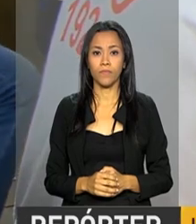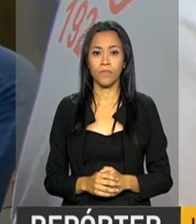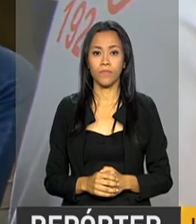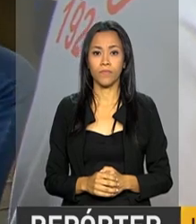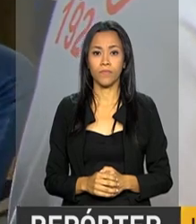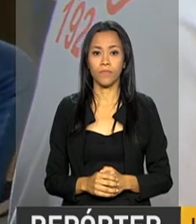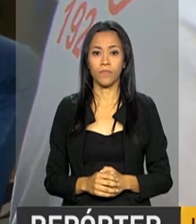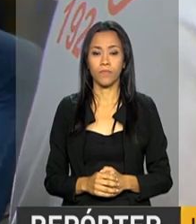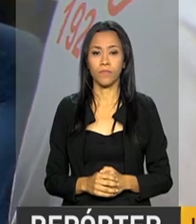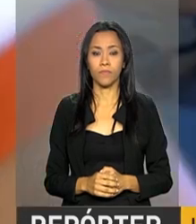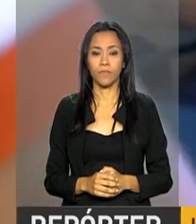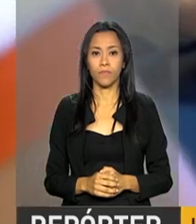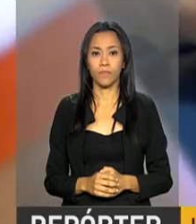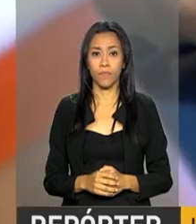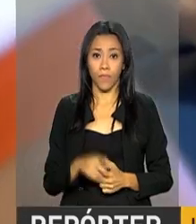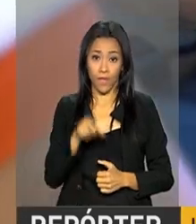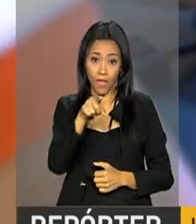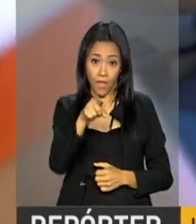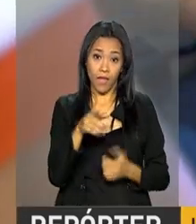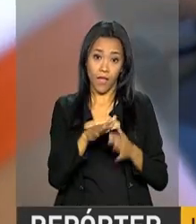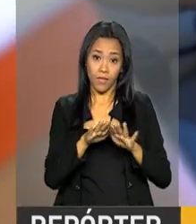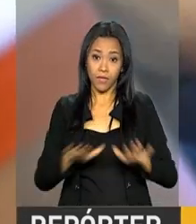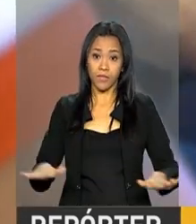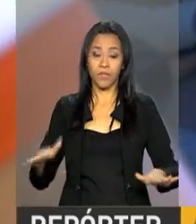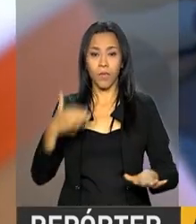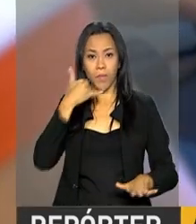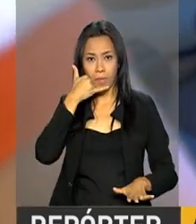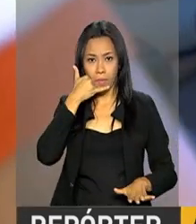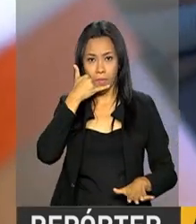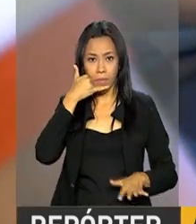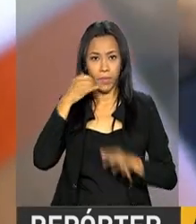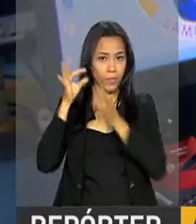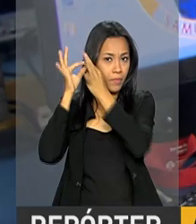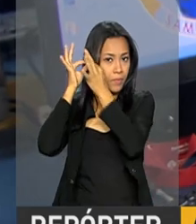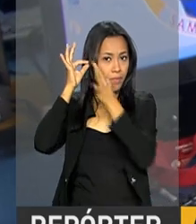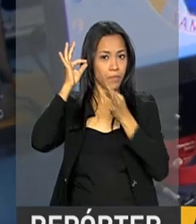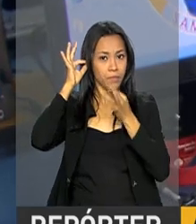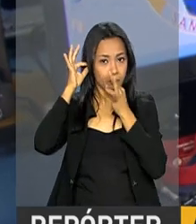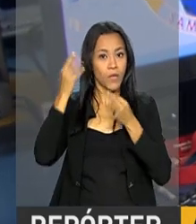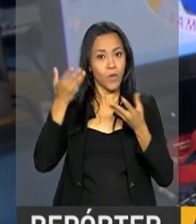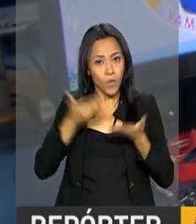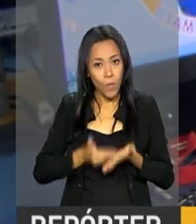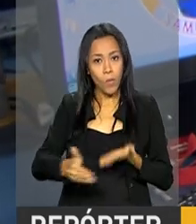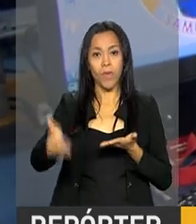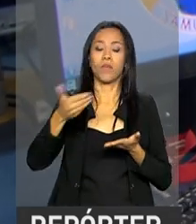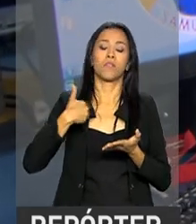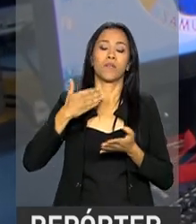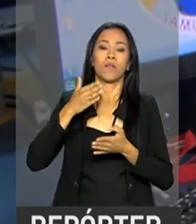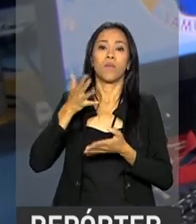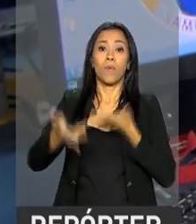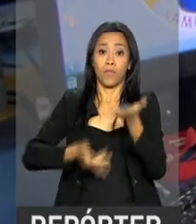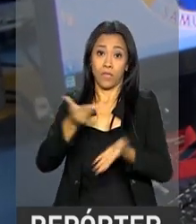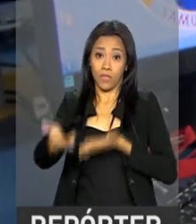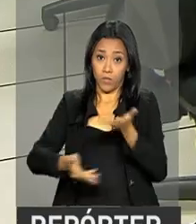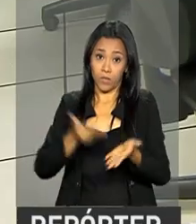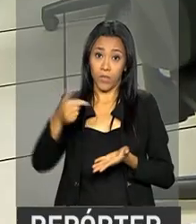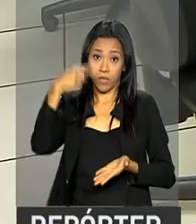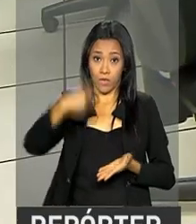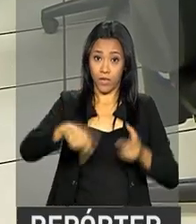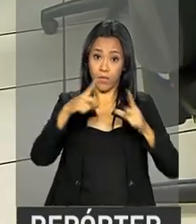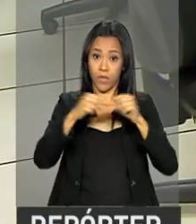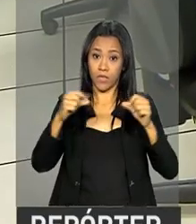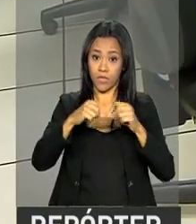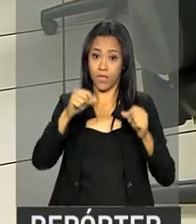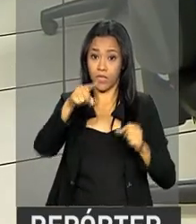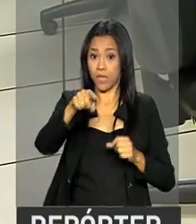2 com sua exigência assim começa o atendimento na central do serviço de atendimento móvel de urgência em brasília do outro lado